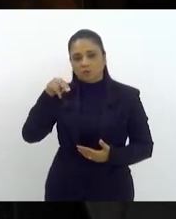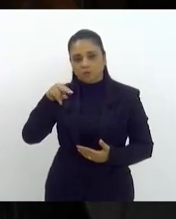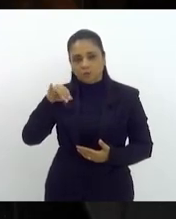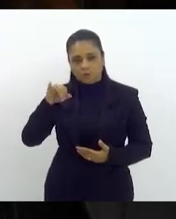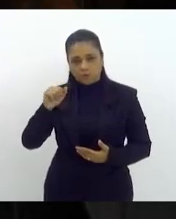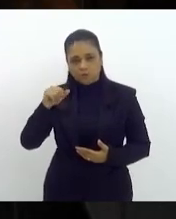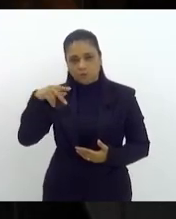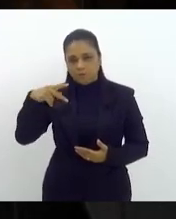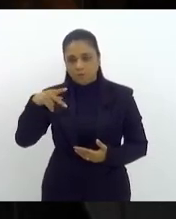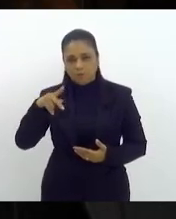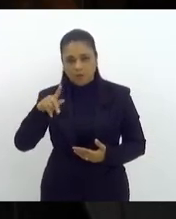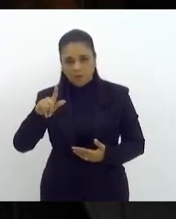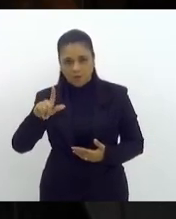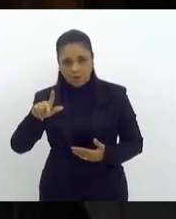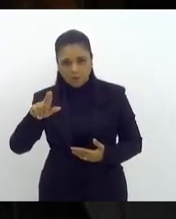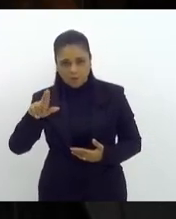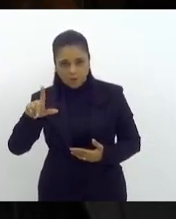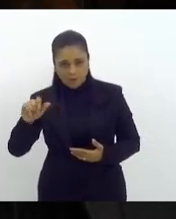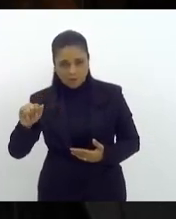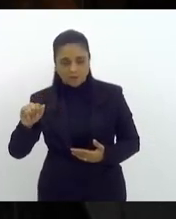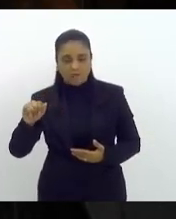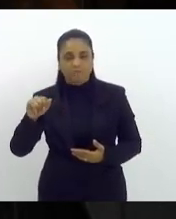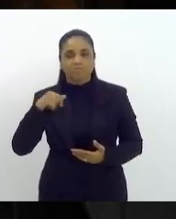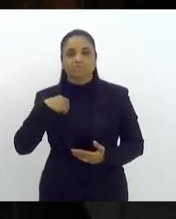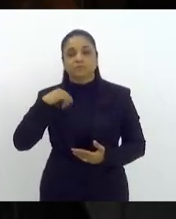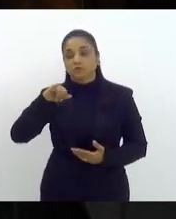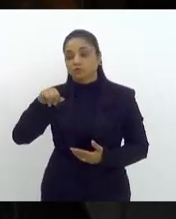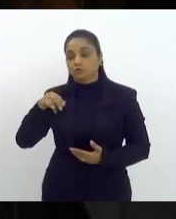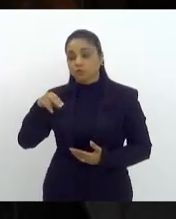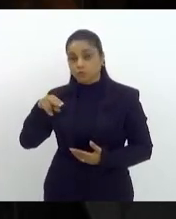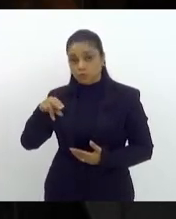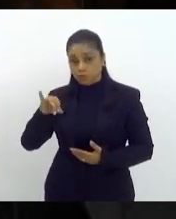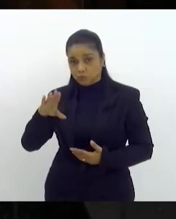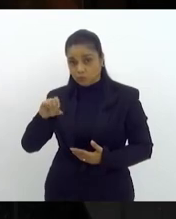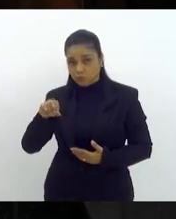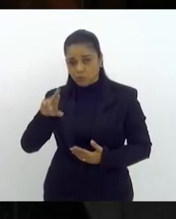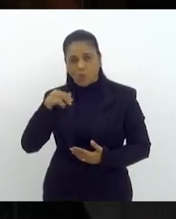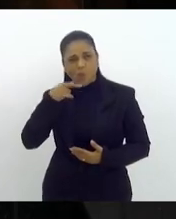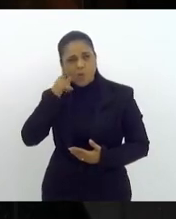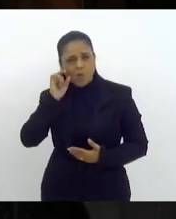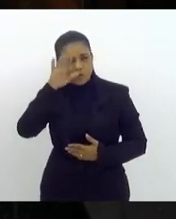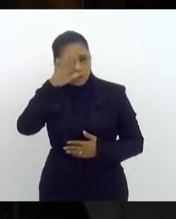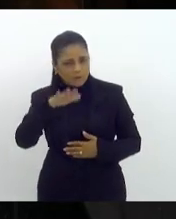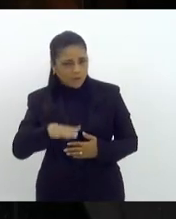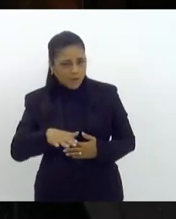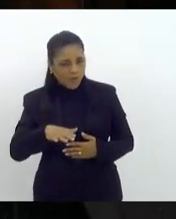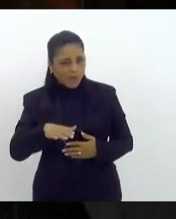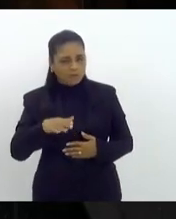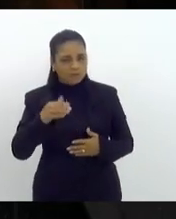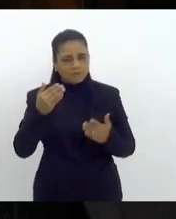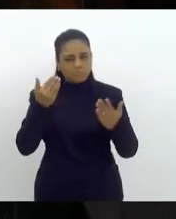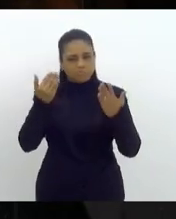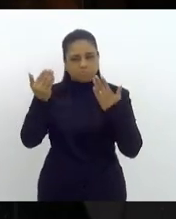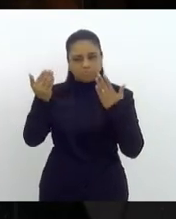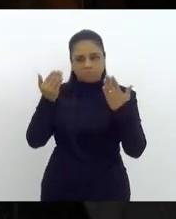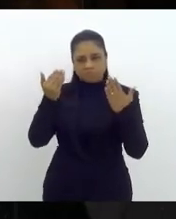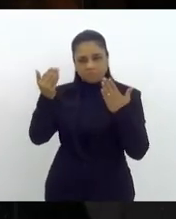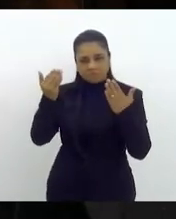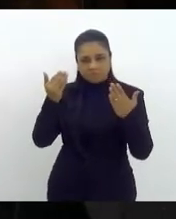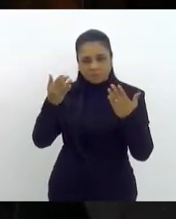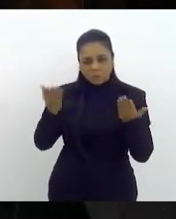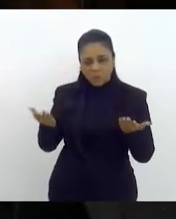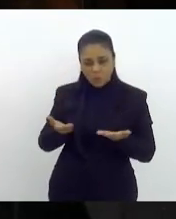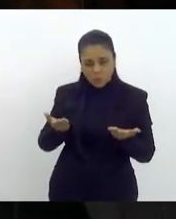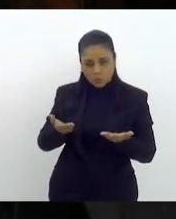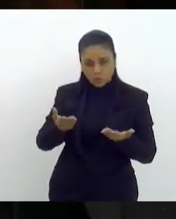e na tarde de ontem na sessão de ontem ele fez uma analogia já que hoje se falou muito